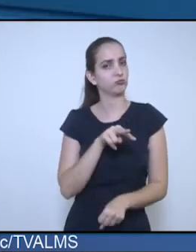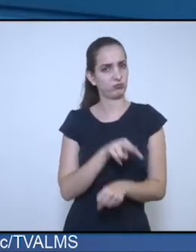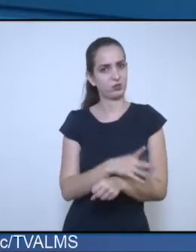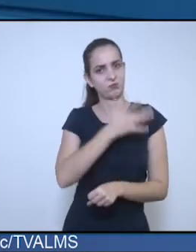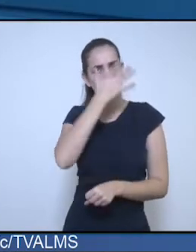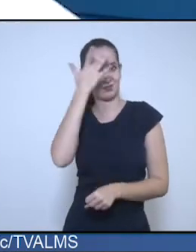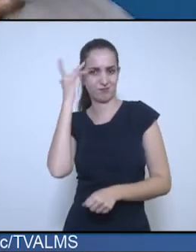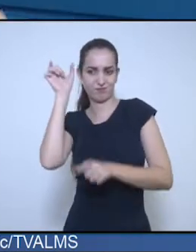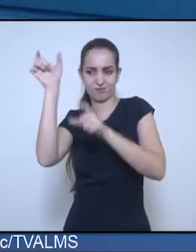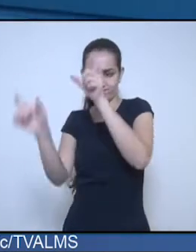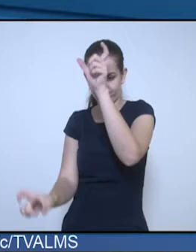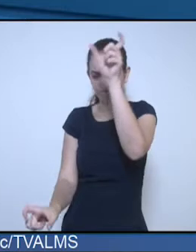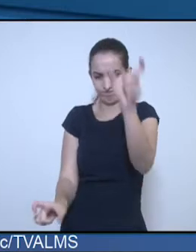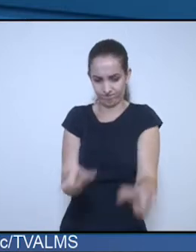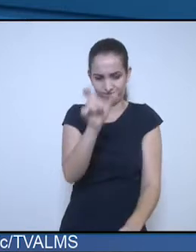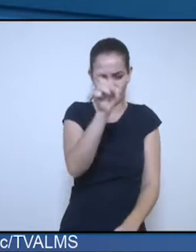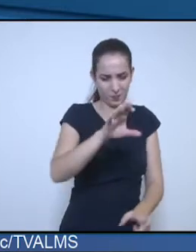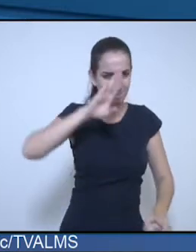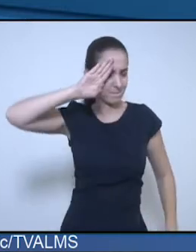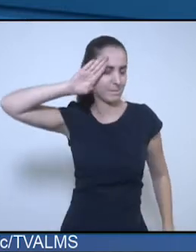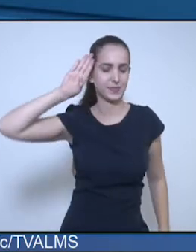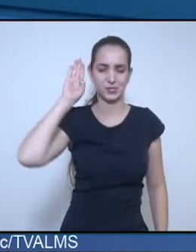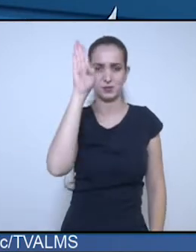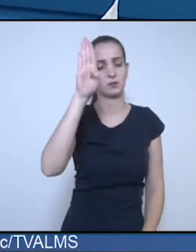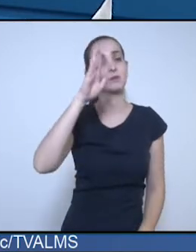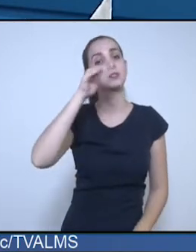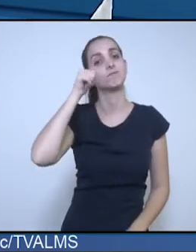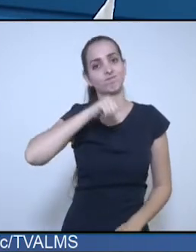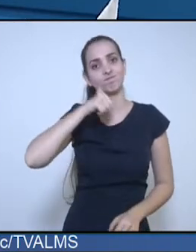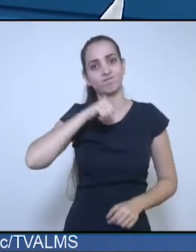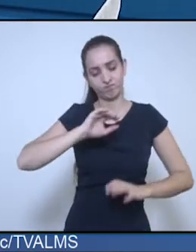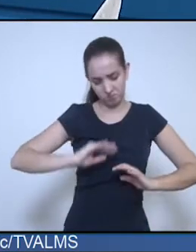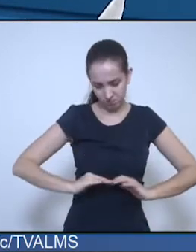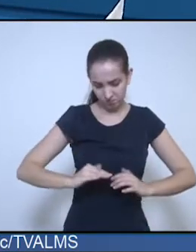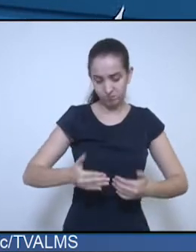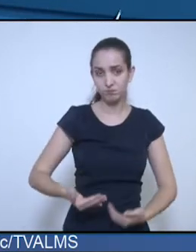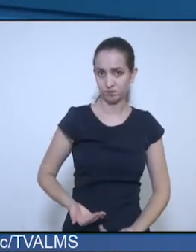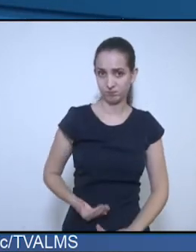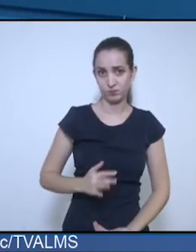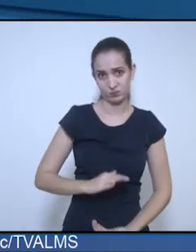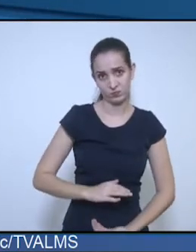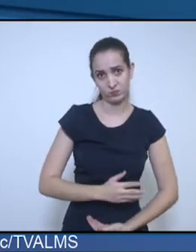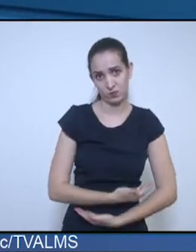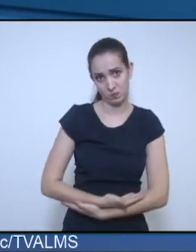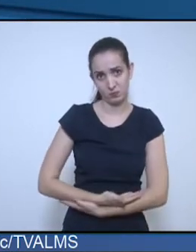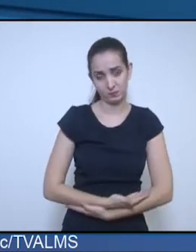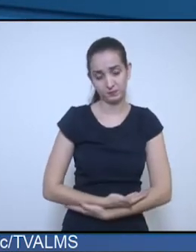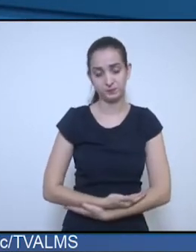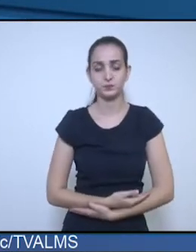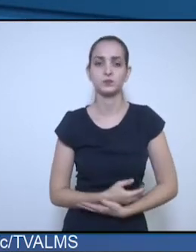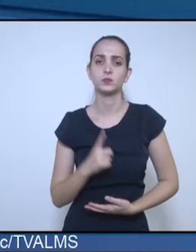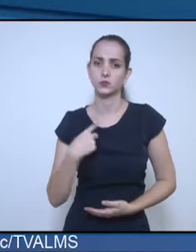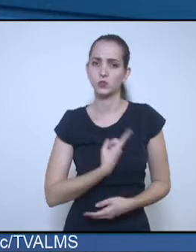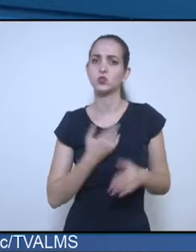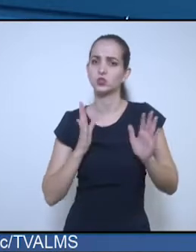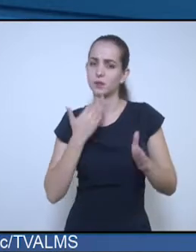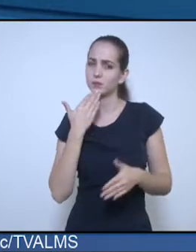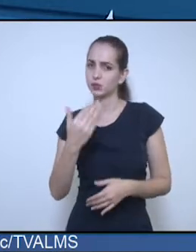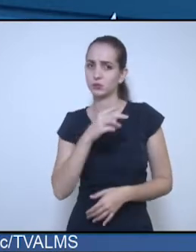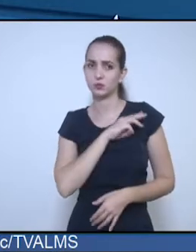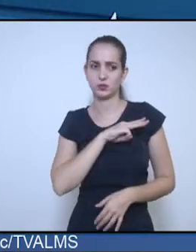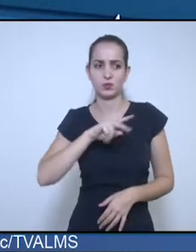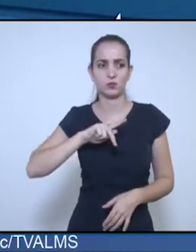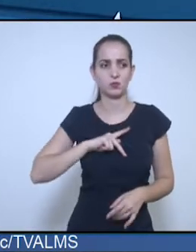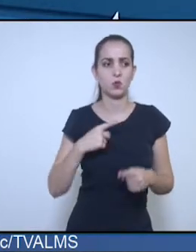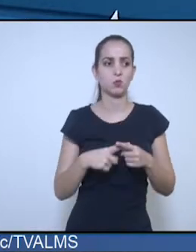das pessoas, principalmente das mães, que vão ter os seus bebês. Nós estamos já também acionando o Ministério Público para